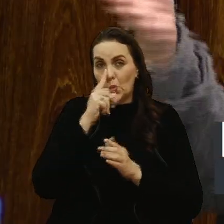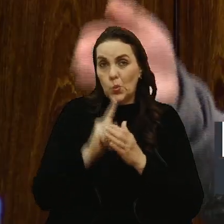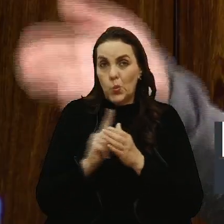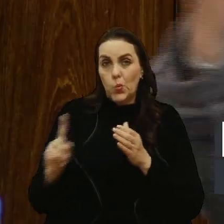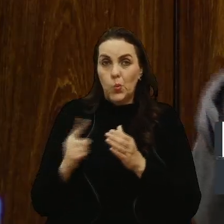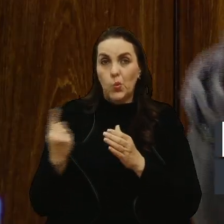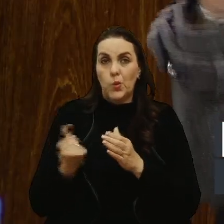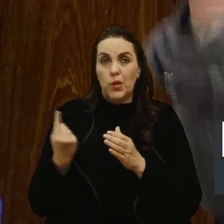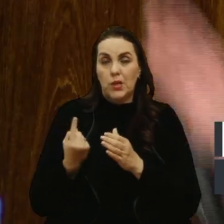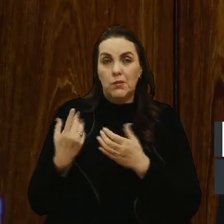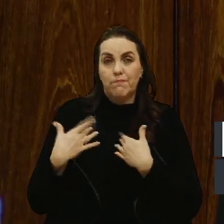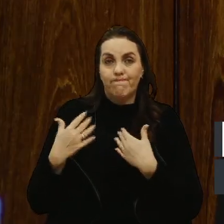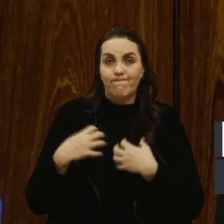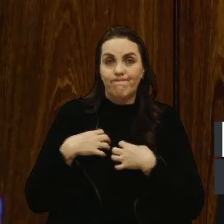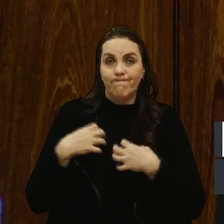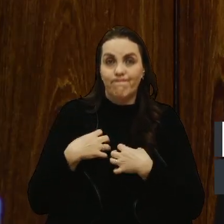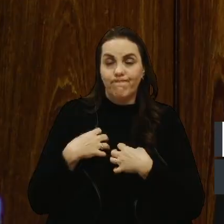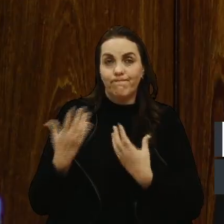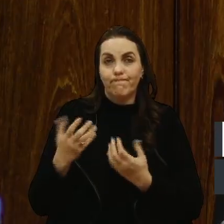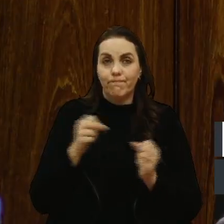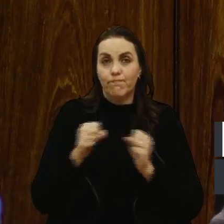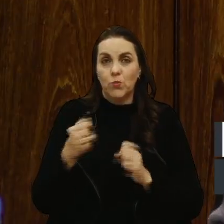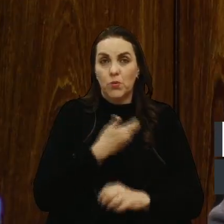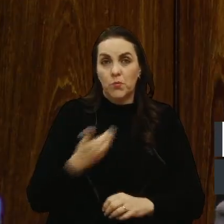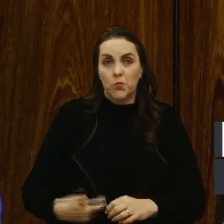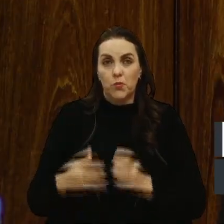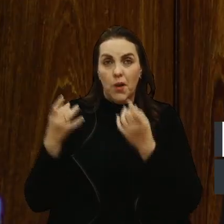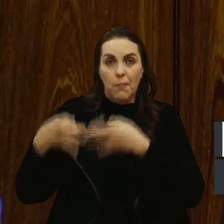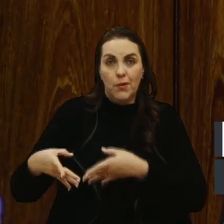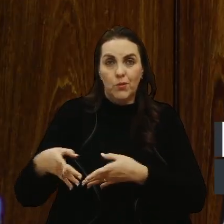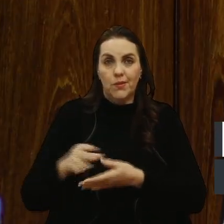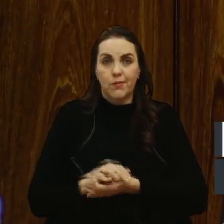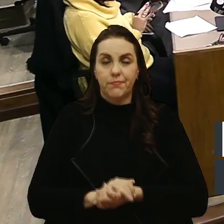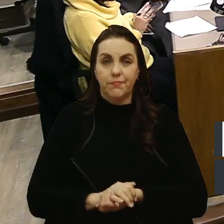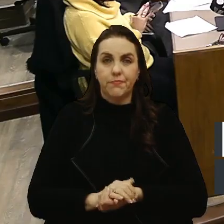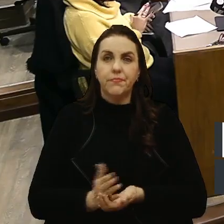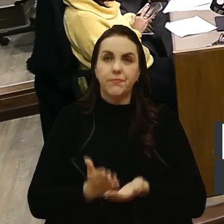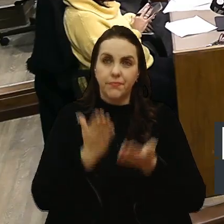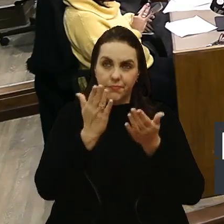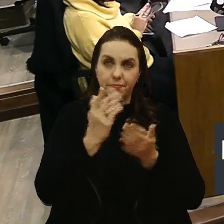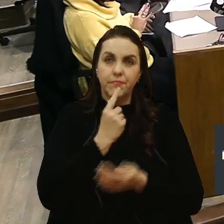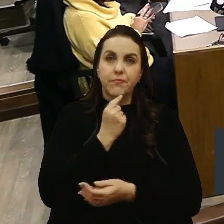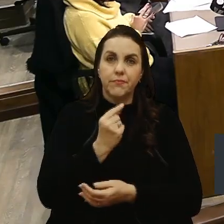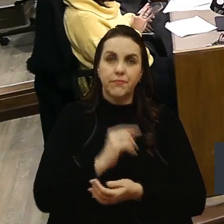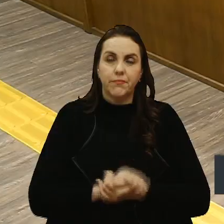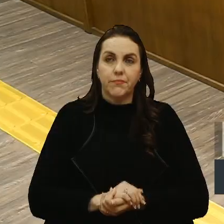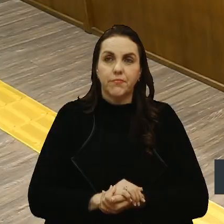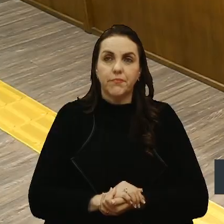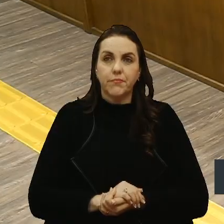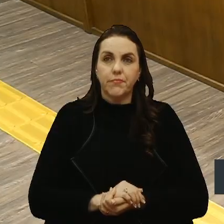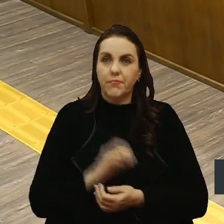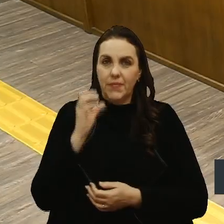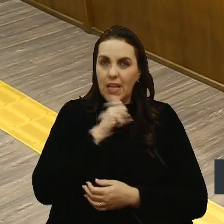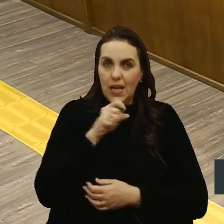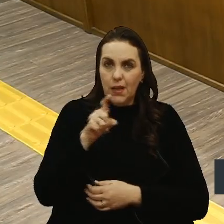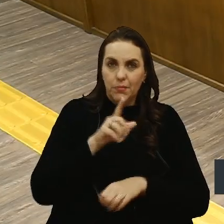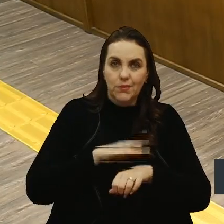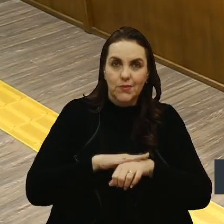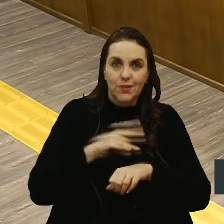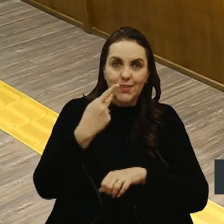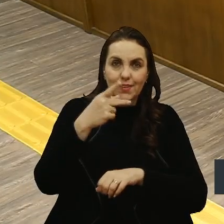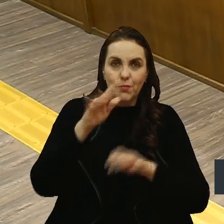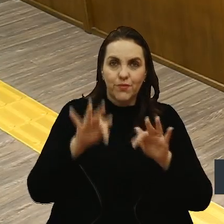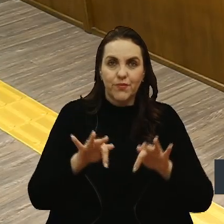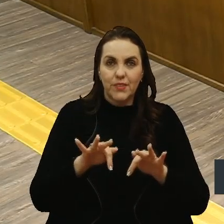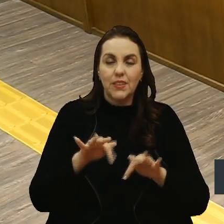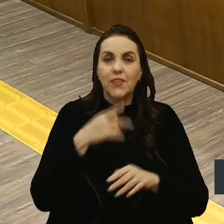sentindo abandonadas, inclusive pelo próprio poder público. Obrigada. Sua parte rapidamente, vereador João Esso. Bem rapidamente, a senhora está finalizando o tempo, mas